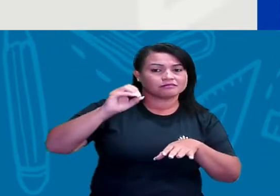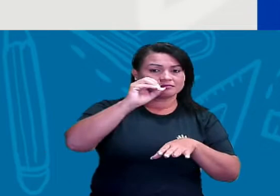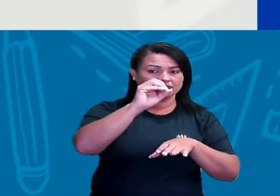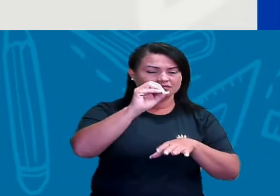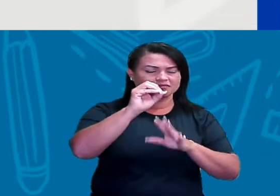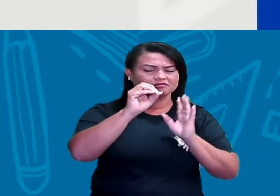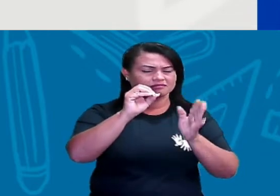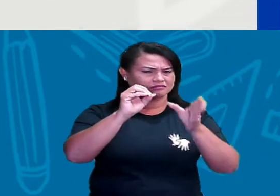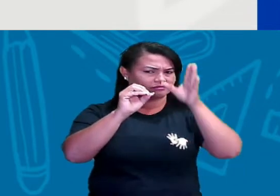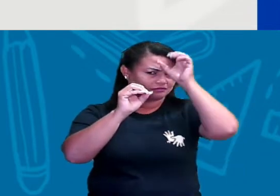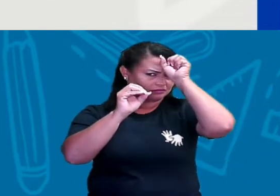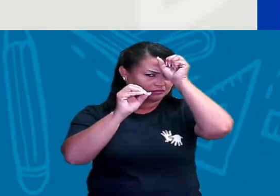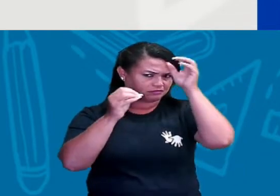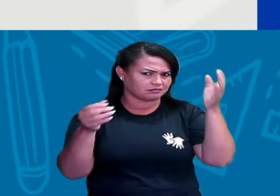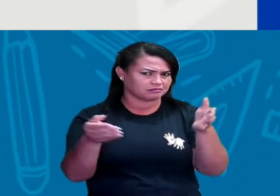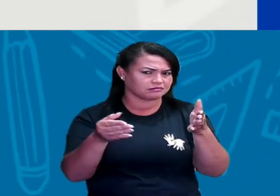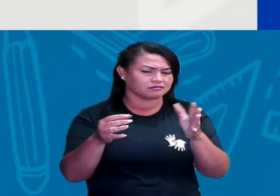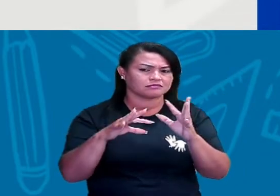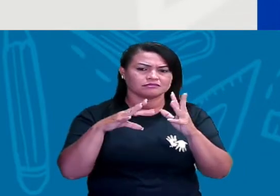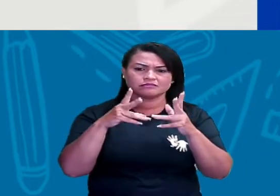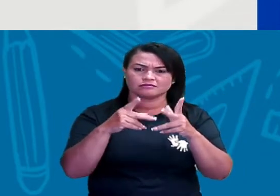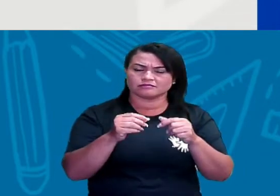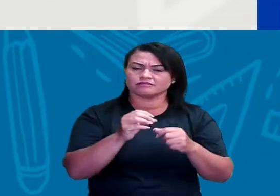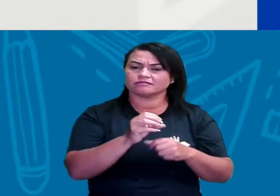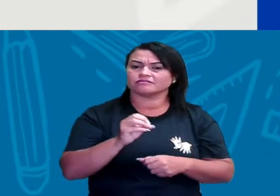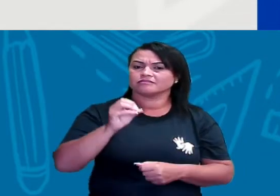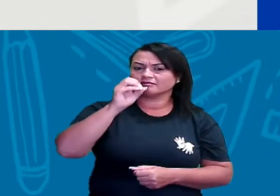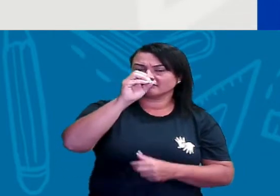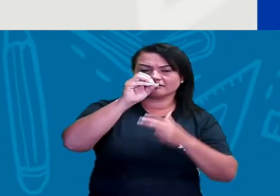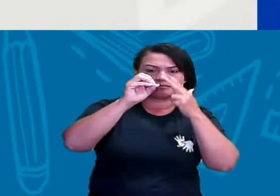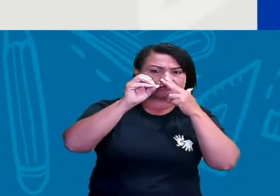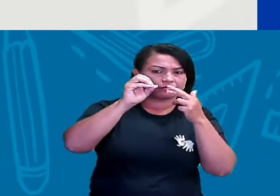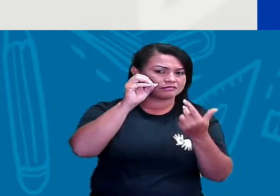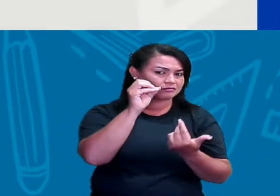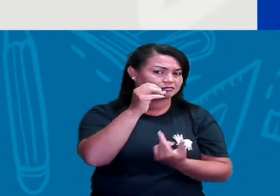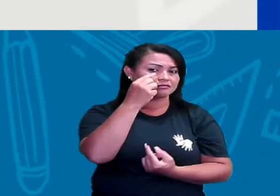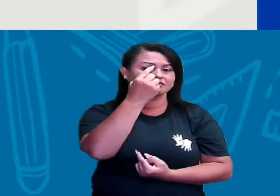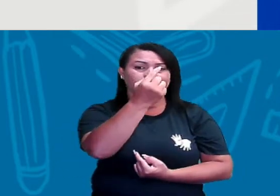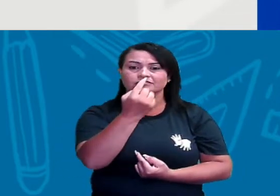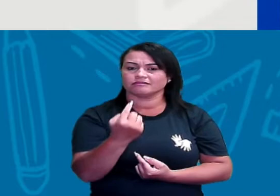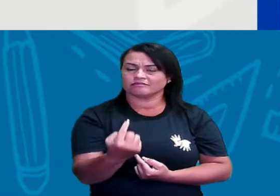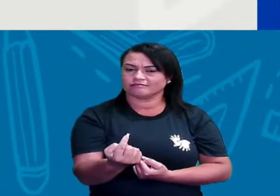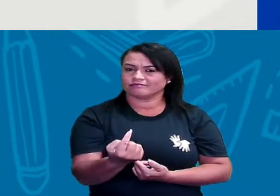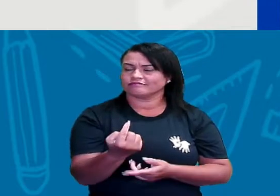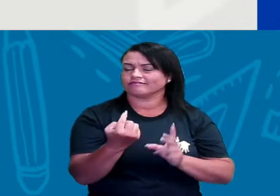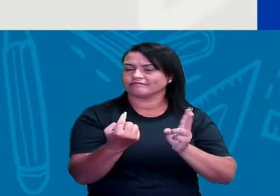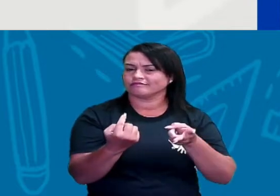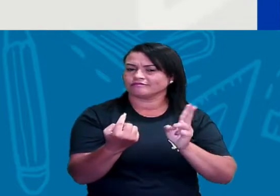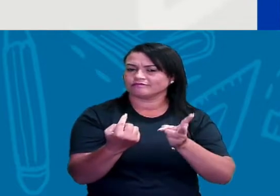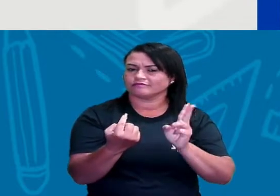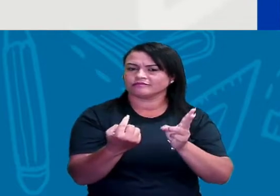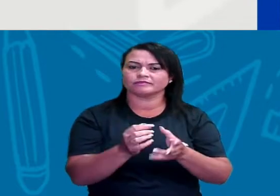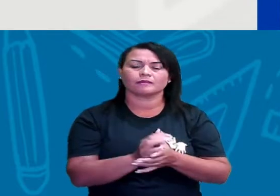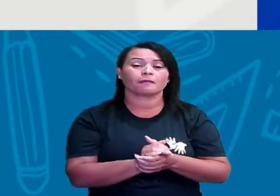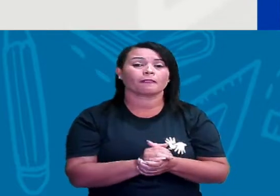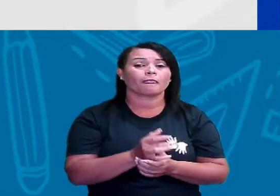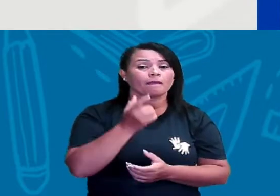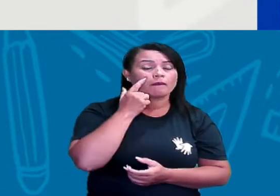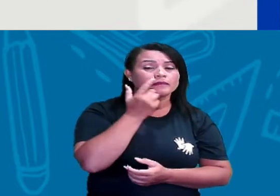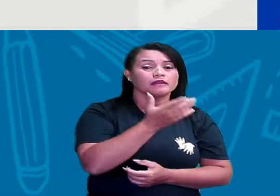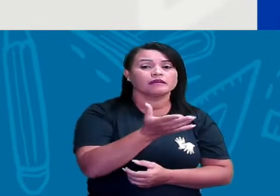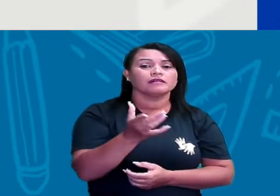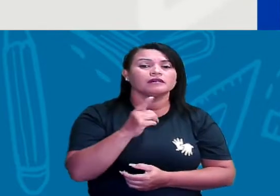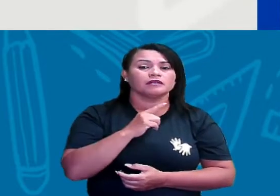já aprendemos hoje nessa aula que todo número elevado a zero é igual a quanto? É igual a 1, não é isso? Ó, e